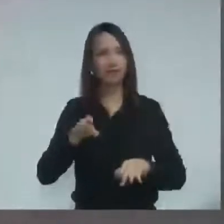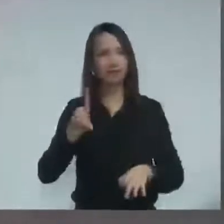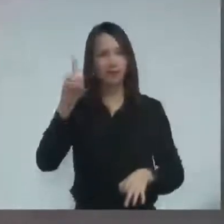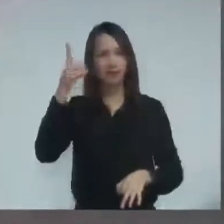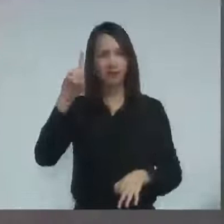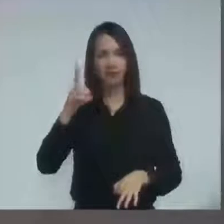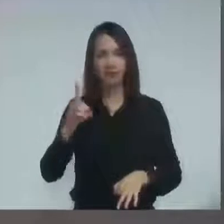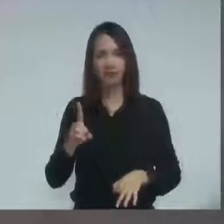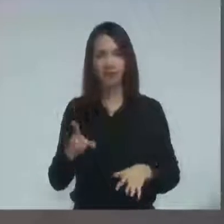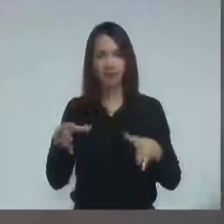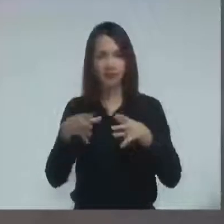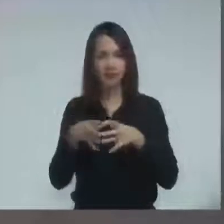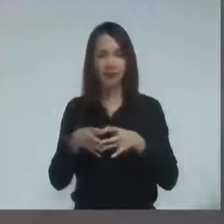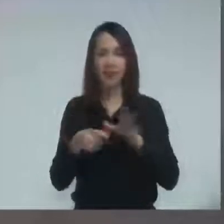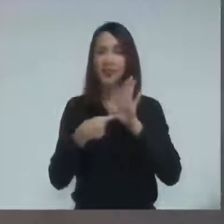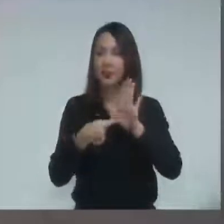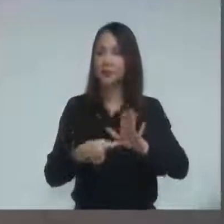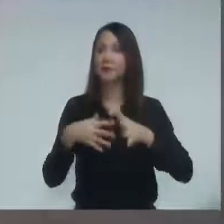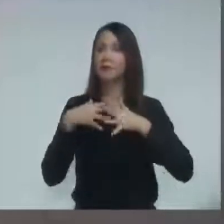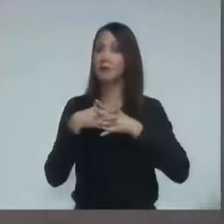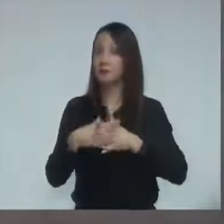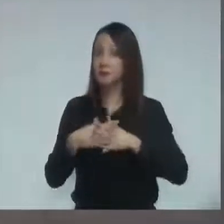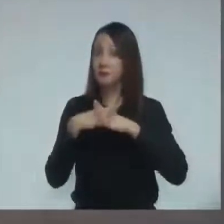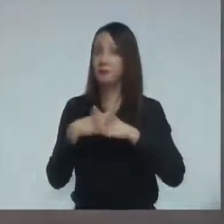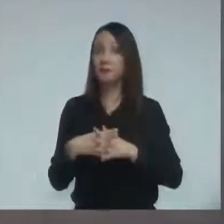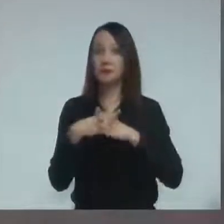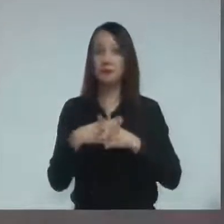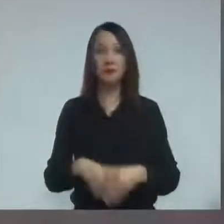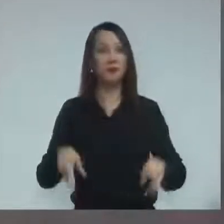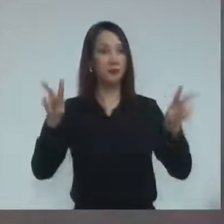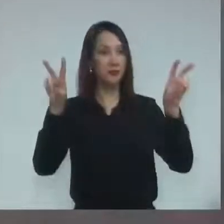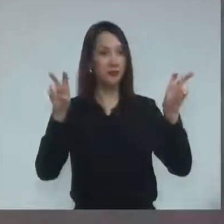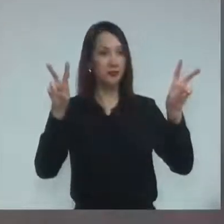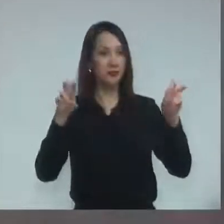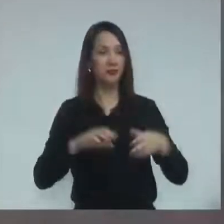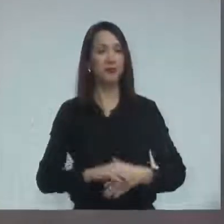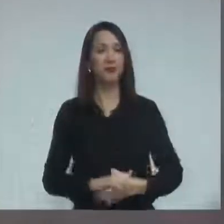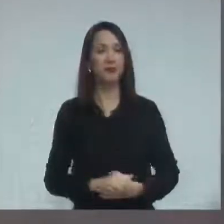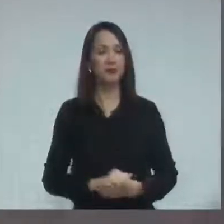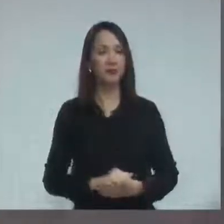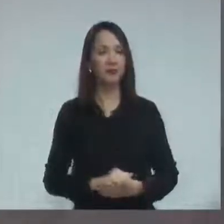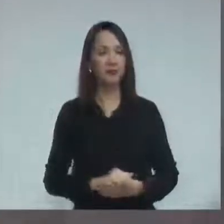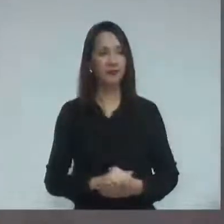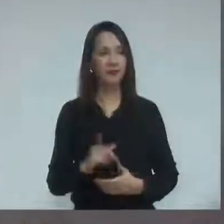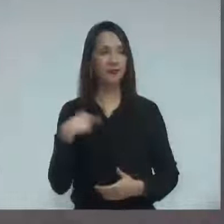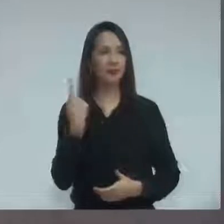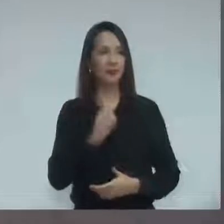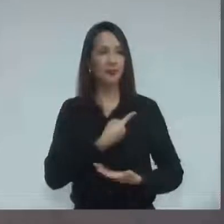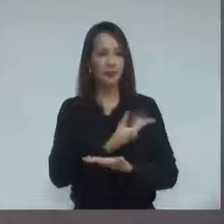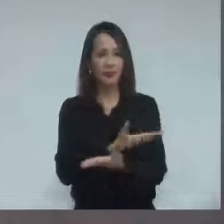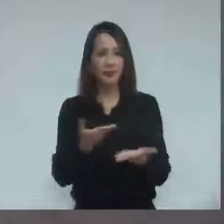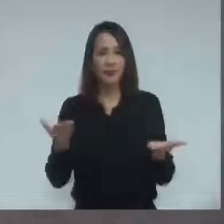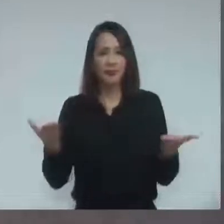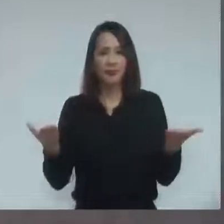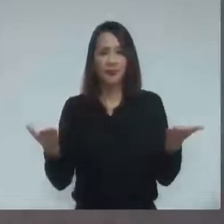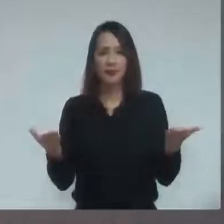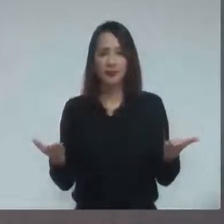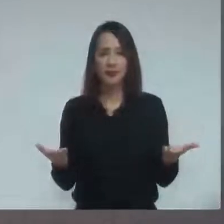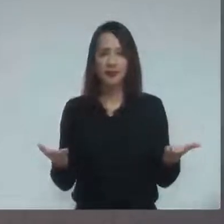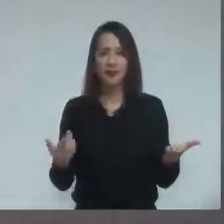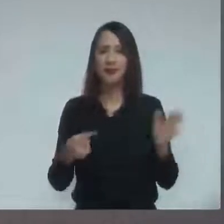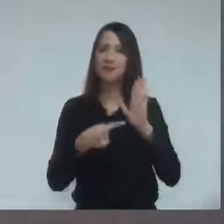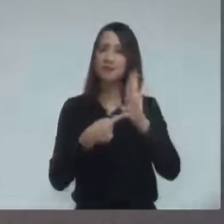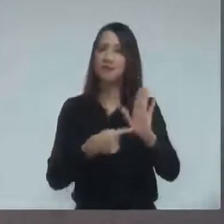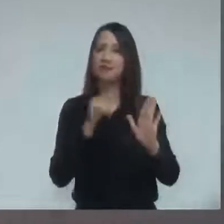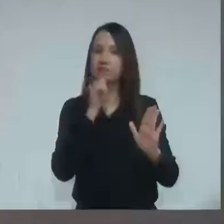para vocês o tamanho da confusão que é a questão do nosso território aqui, né? Eu me refiro,